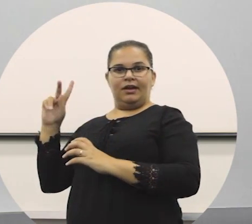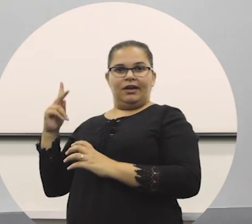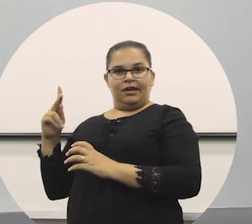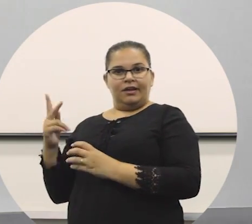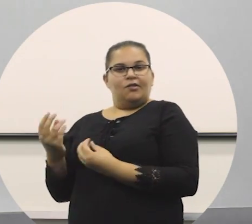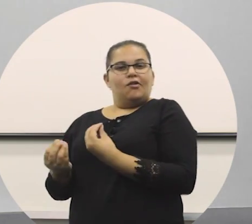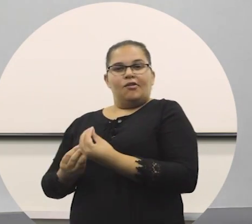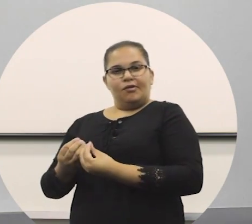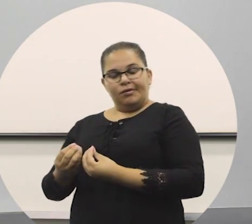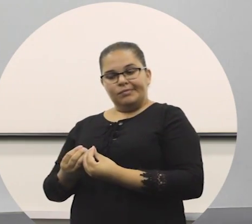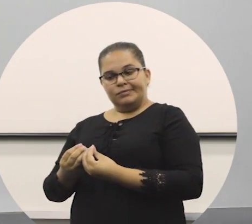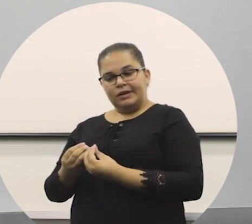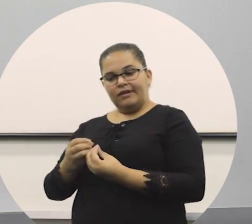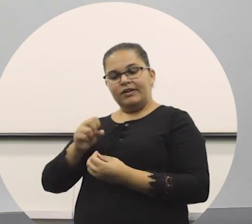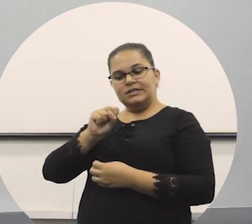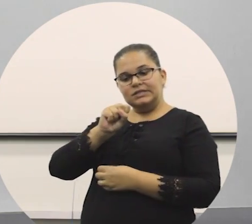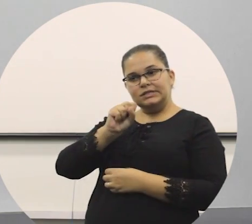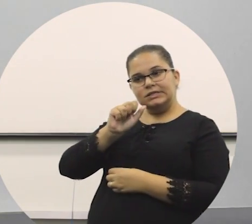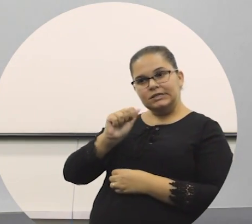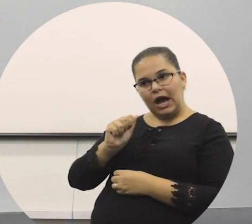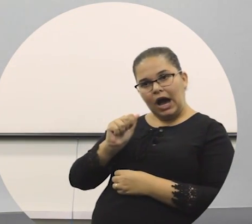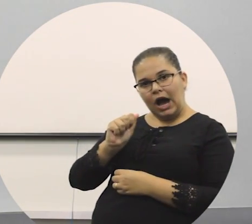Ele faz sapo,